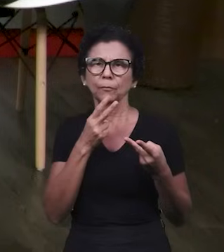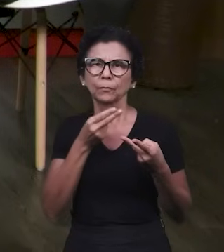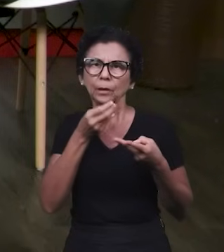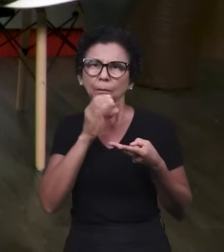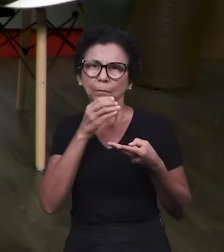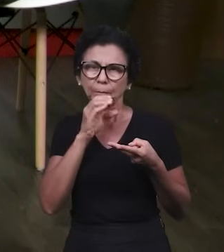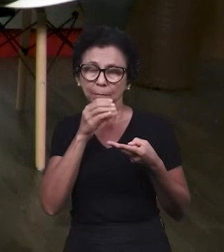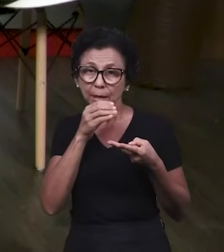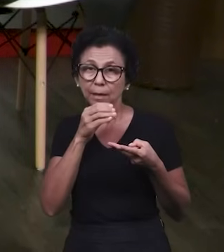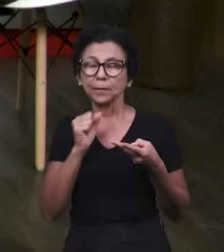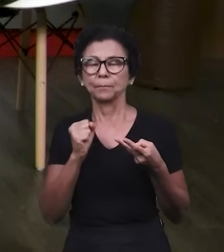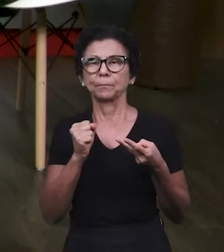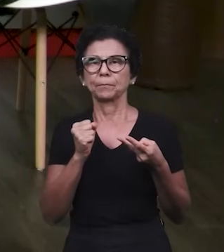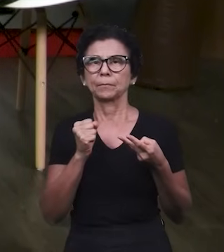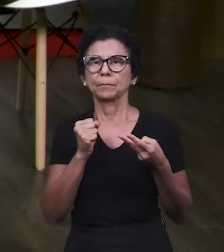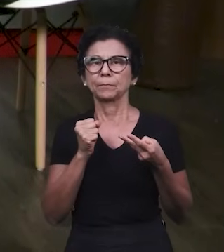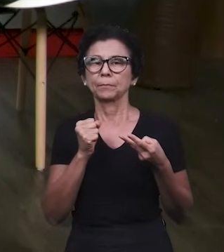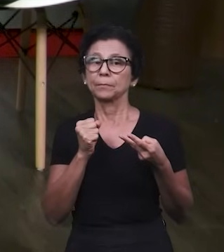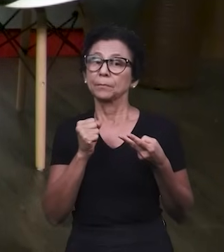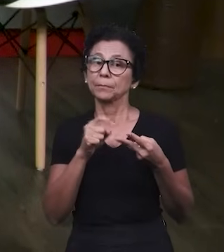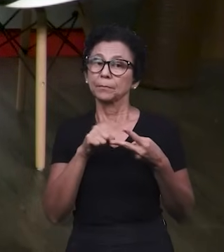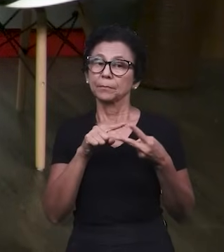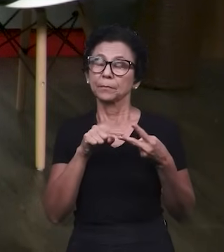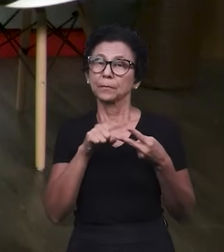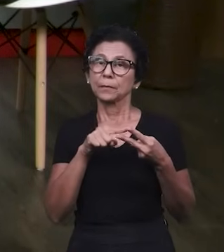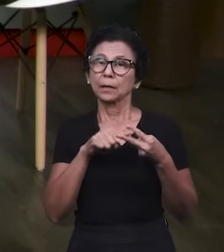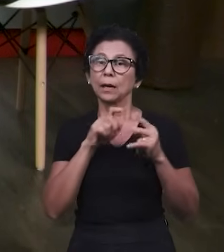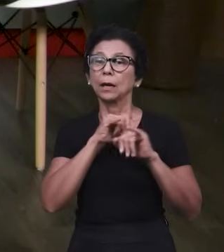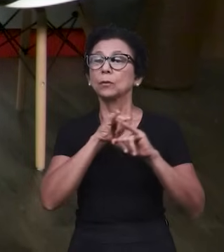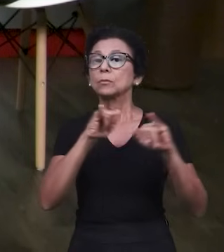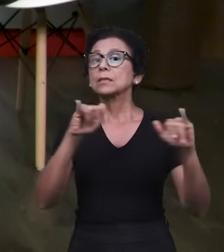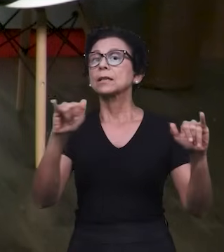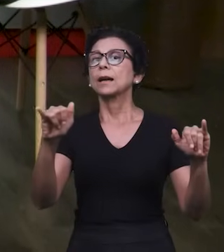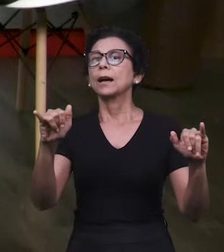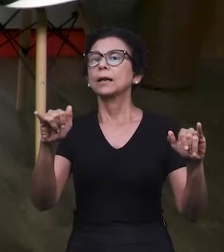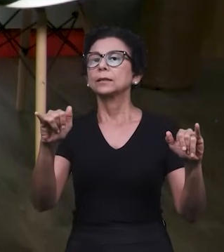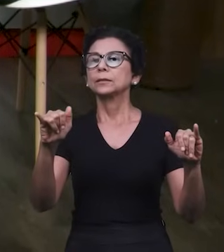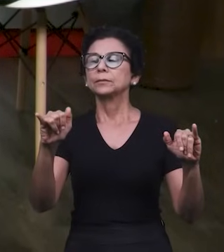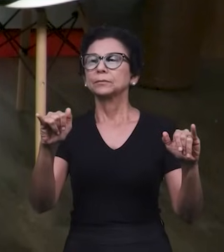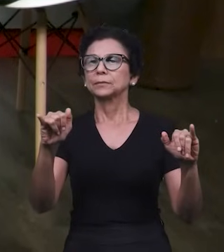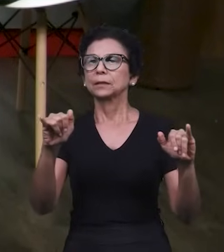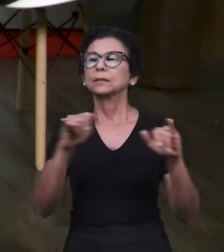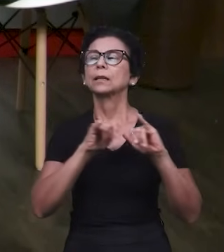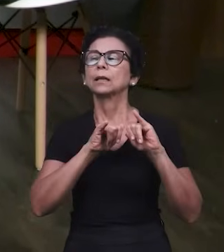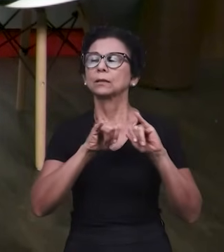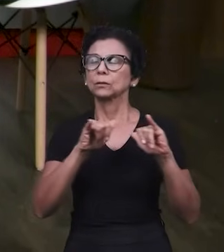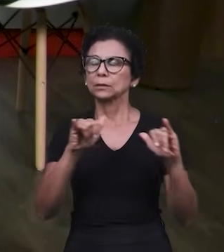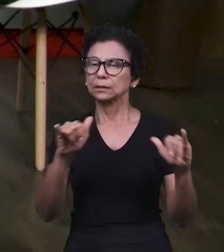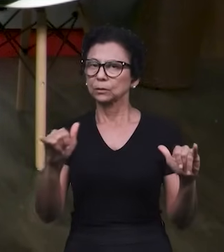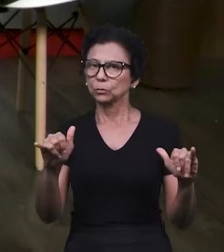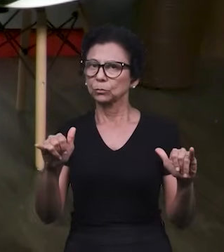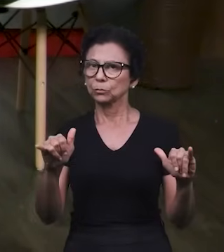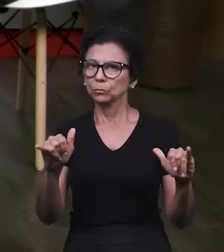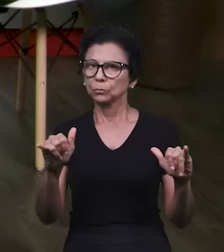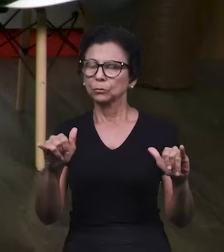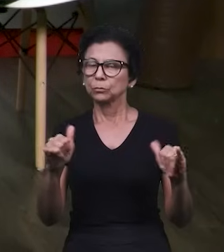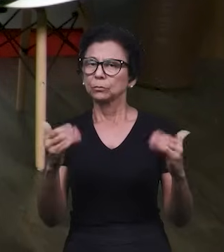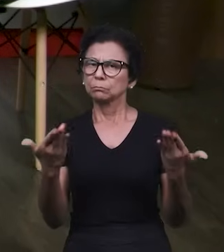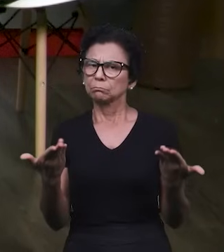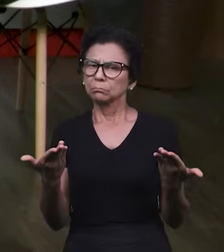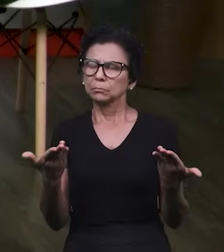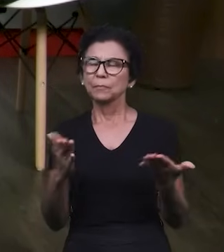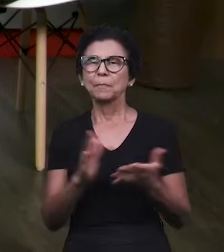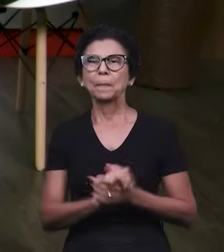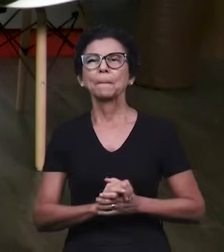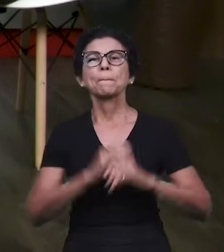daquilo que nós fazemos no dia a dia. E está relacionado com o aspecto da trombeta. Exatamente, né? É um anúncio. A trombeta é um anúncio. Aí você diz o